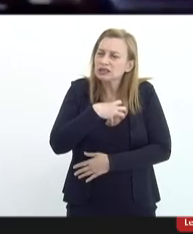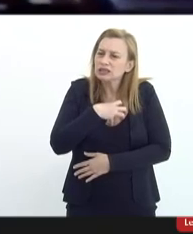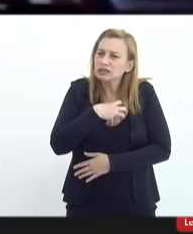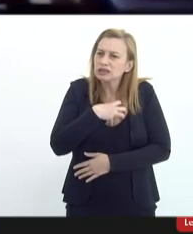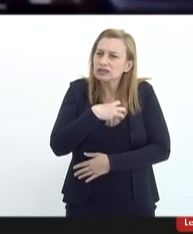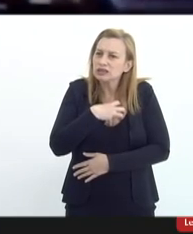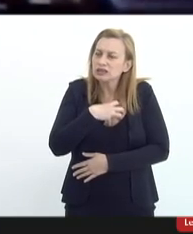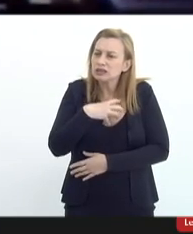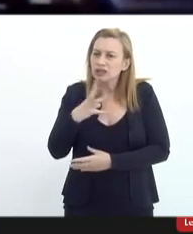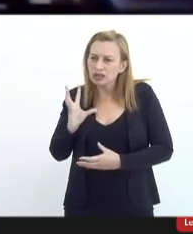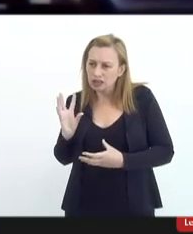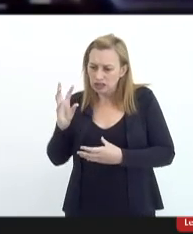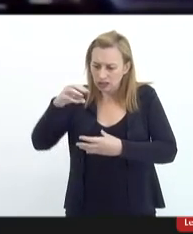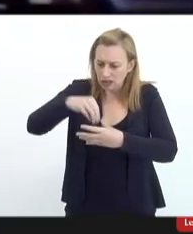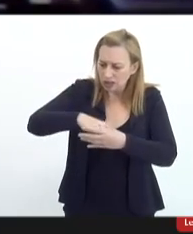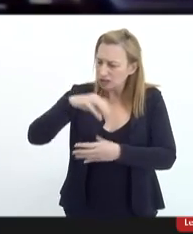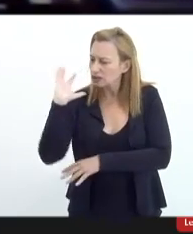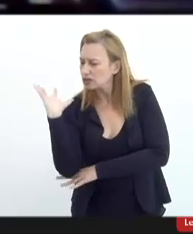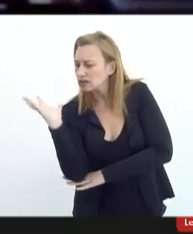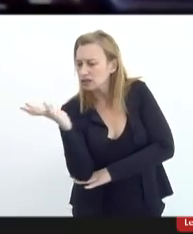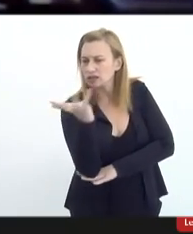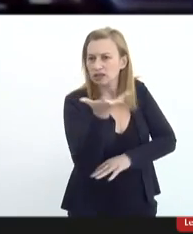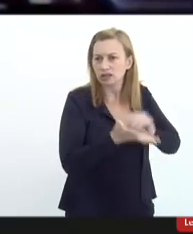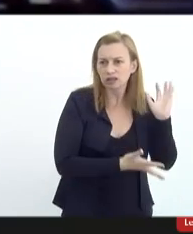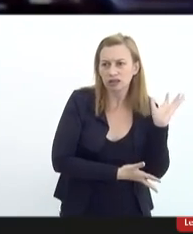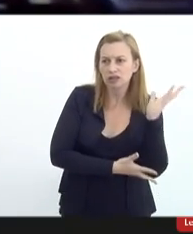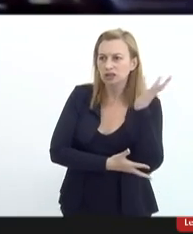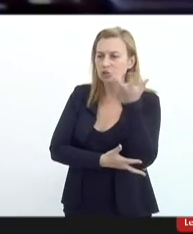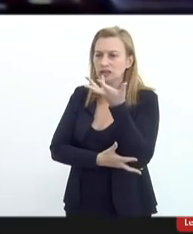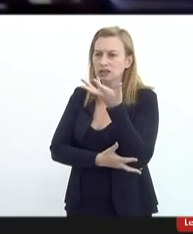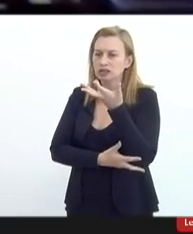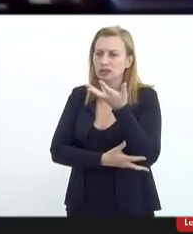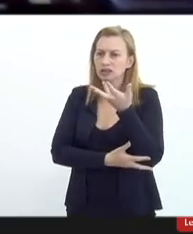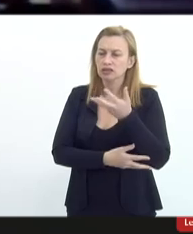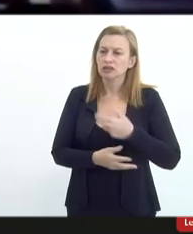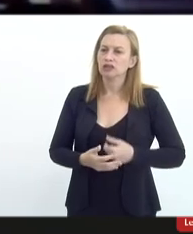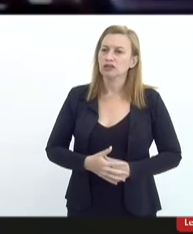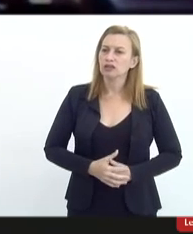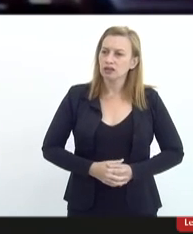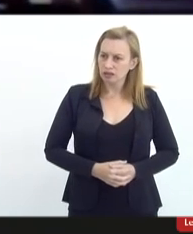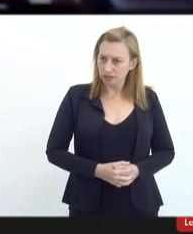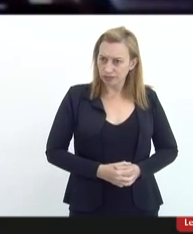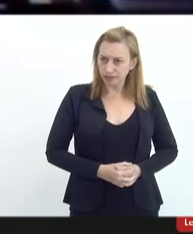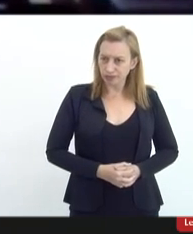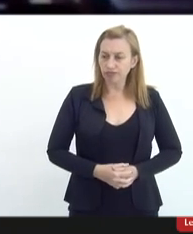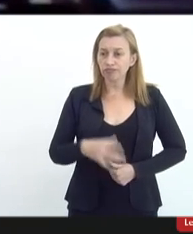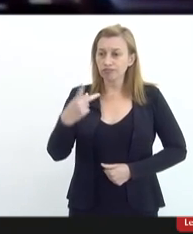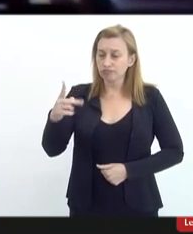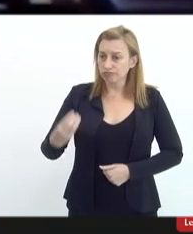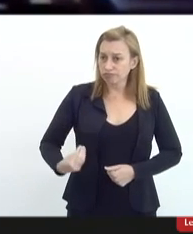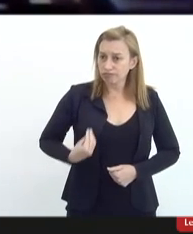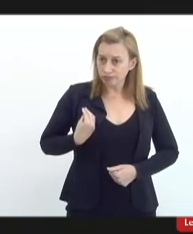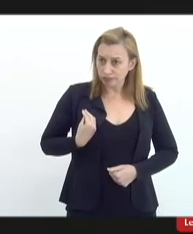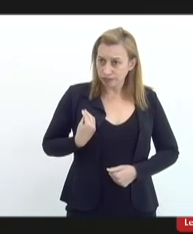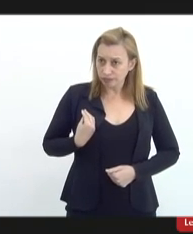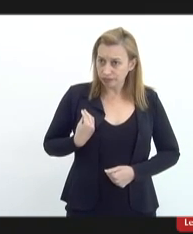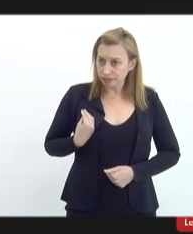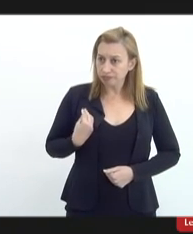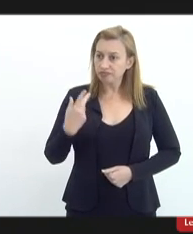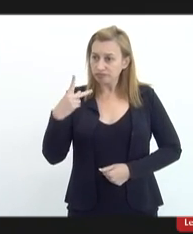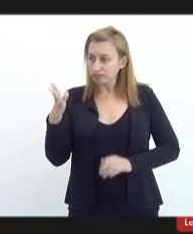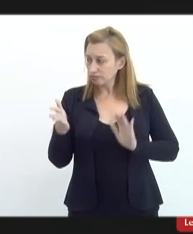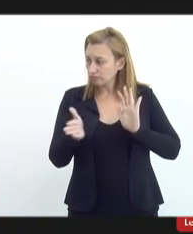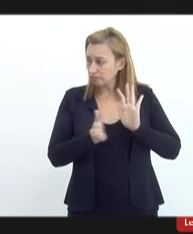elementos integrantes da natureza e que fazem com que a sua vida e a sua